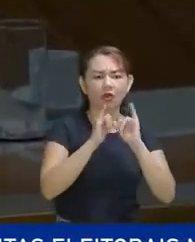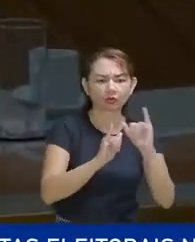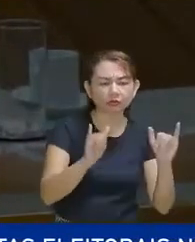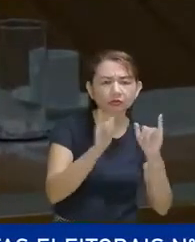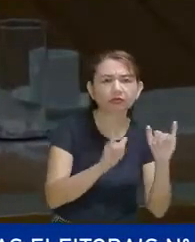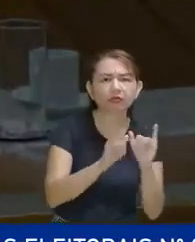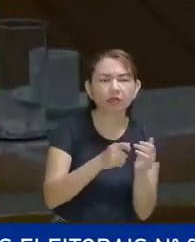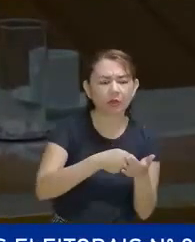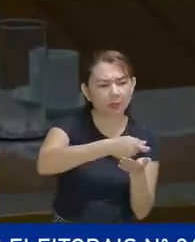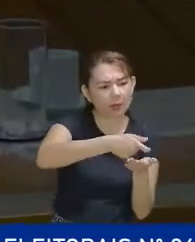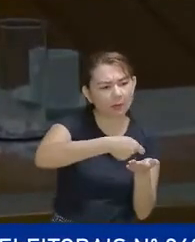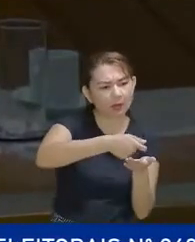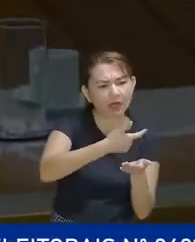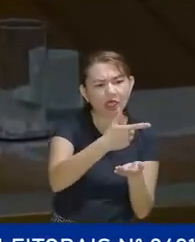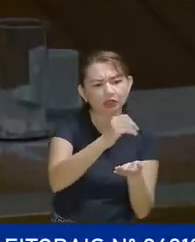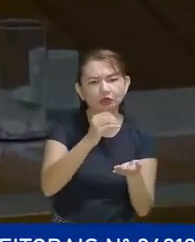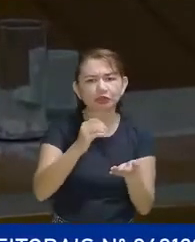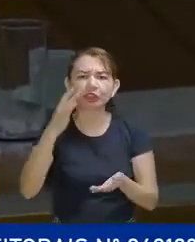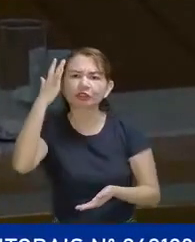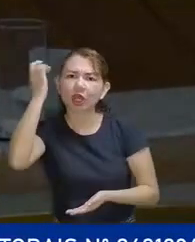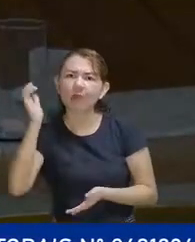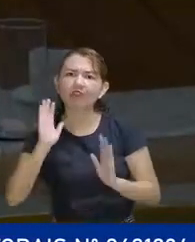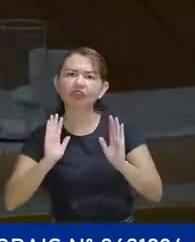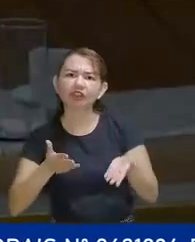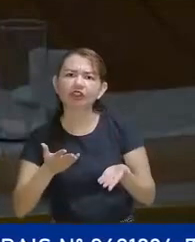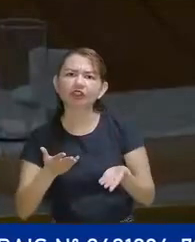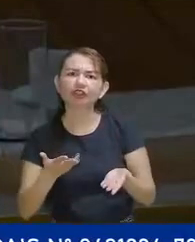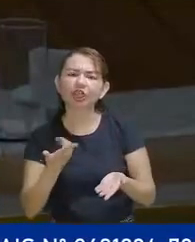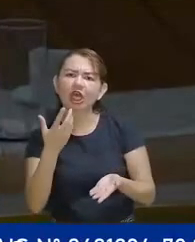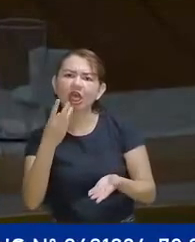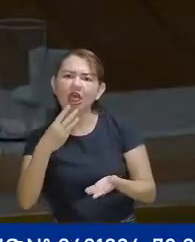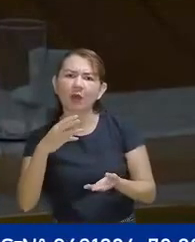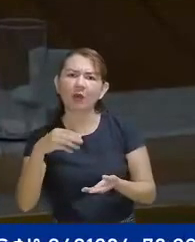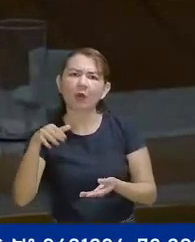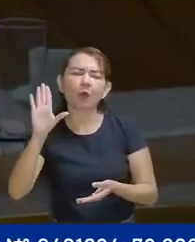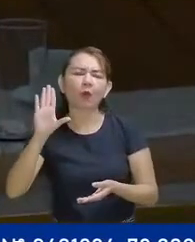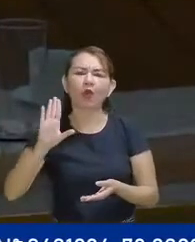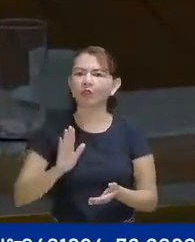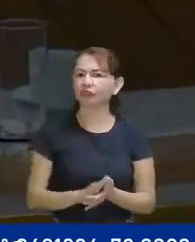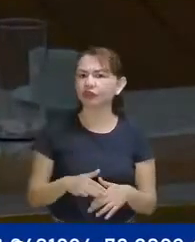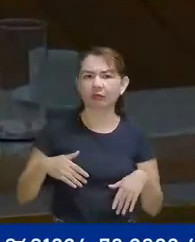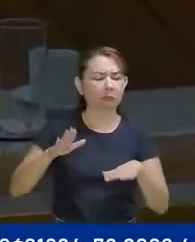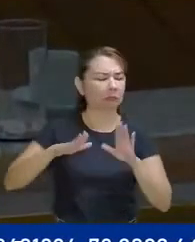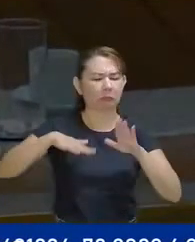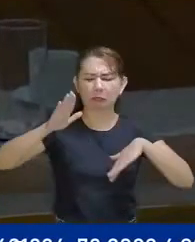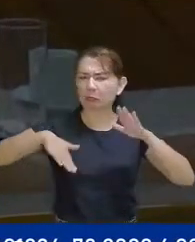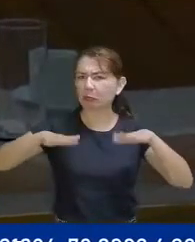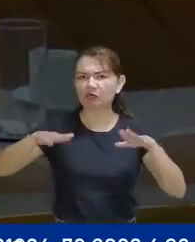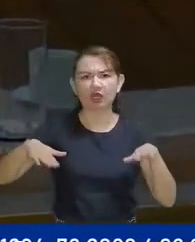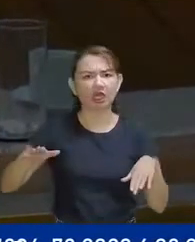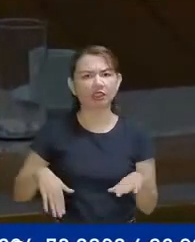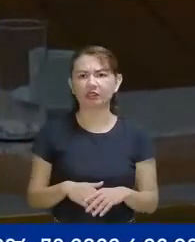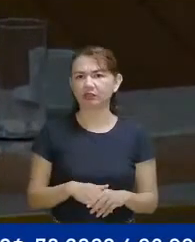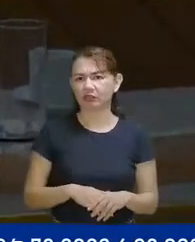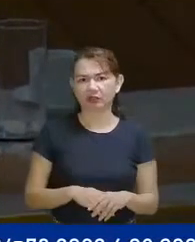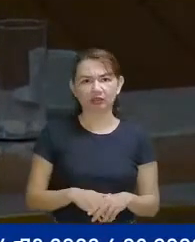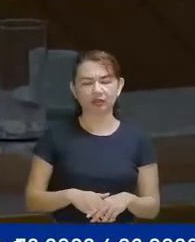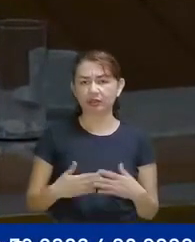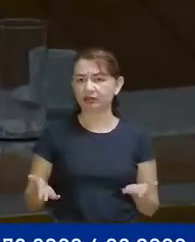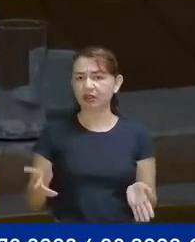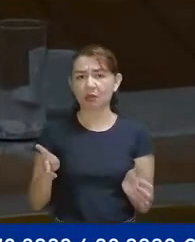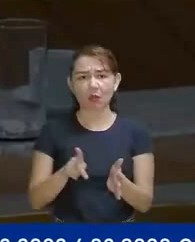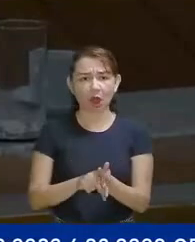campanha, entrega 200, amanhã já tem que entregar os tantos. Desde que esteja dentro das regras da campanha, desde que